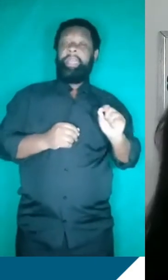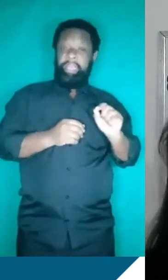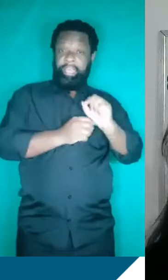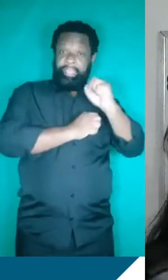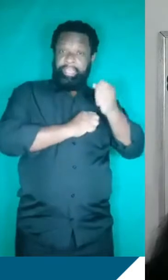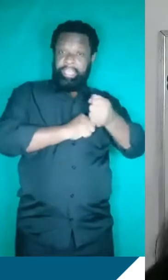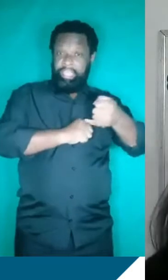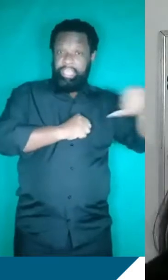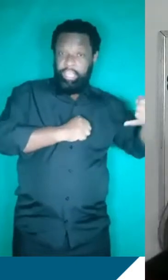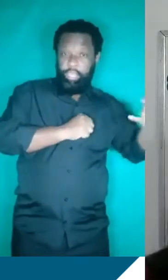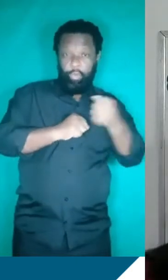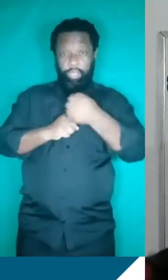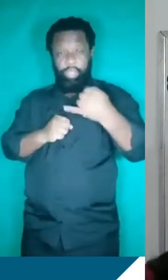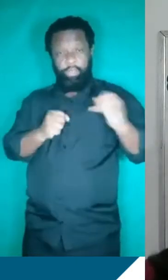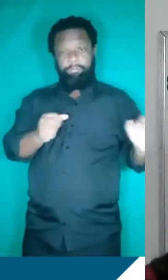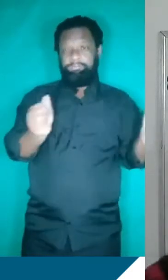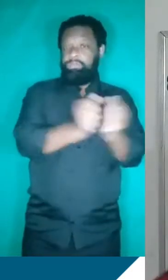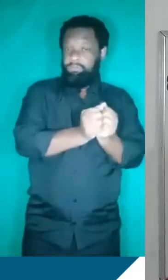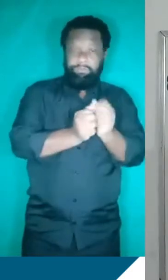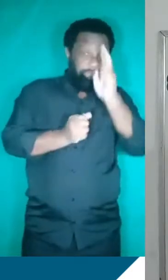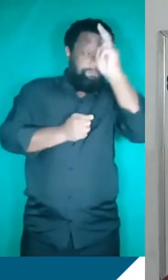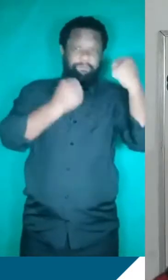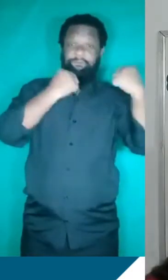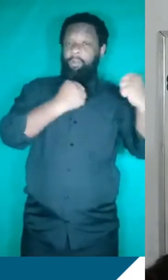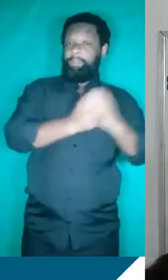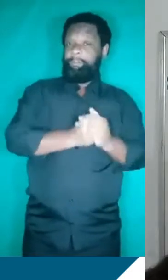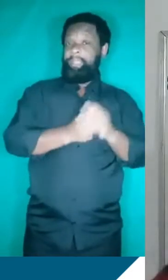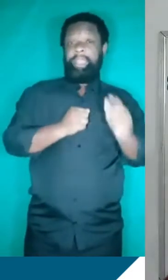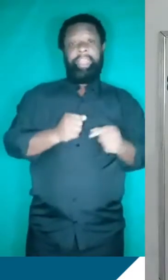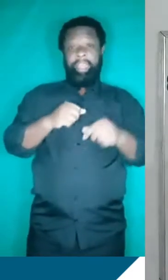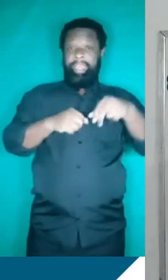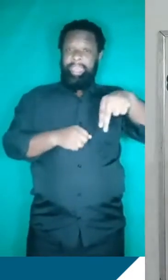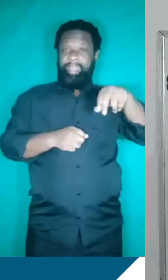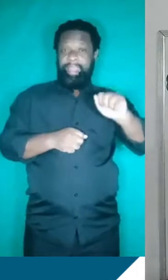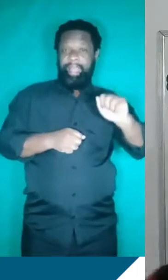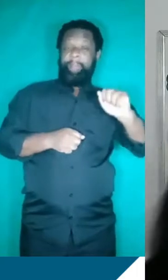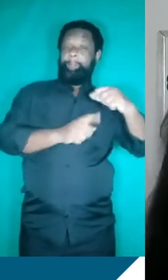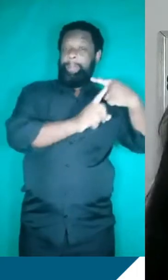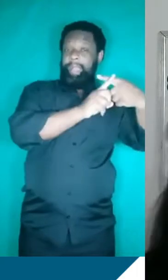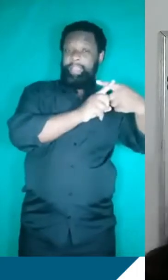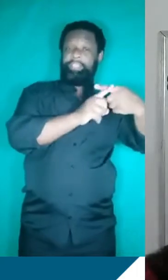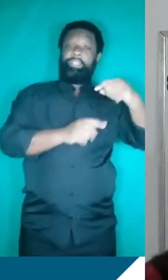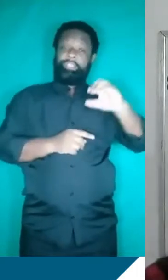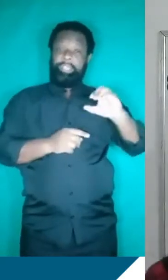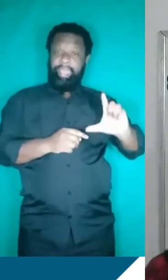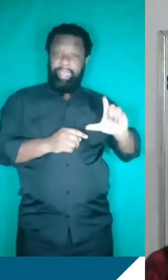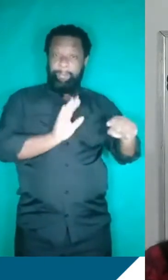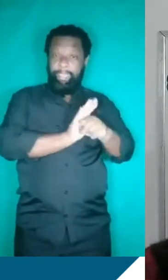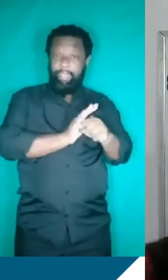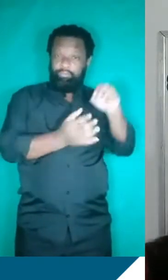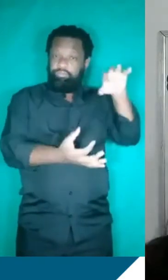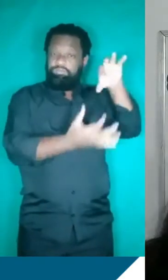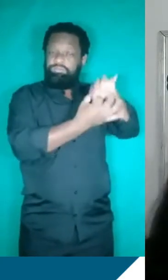interação entre íons, que é uma interação muito forte. O que mantém o Na+ e o Cl- unidos no retículo